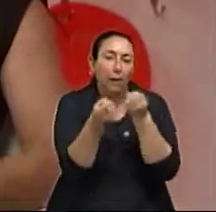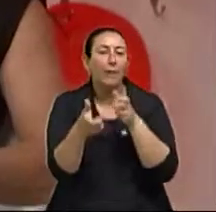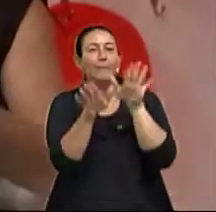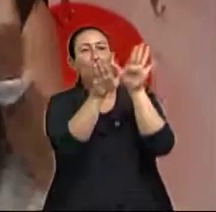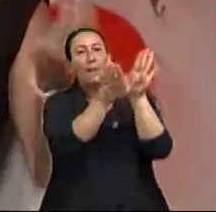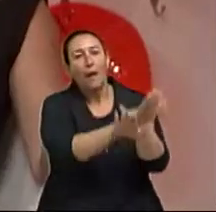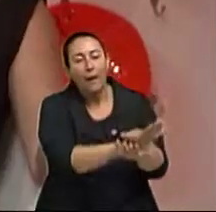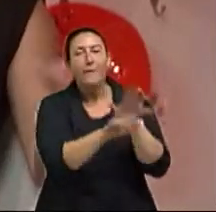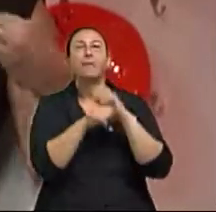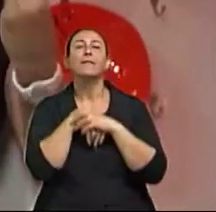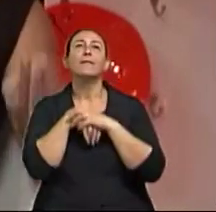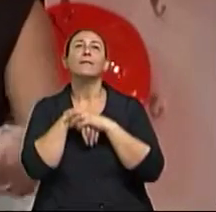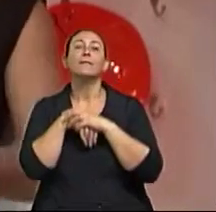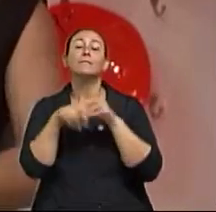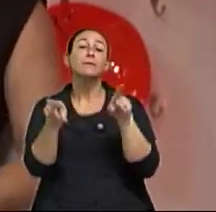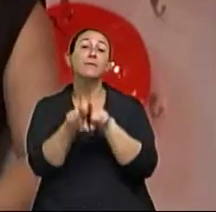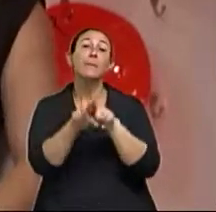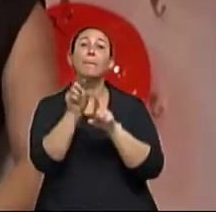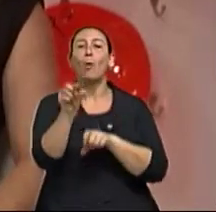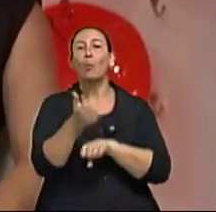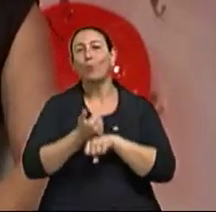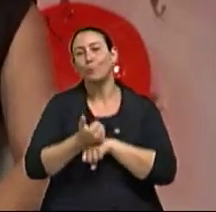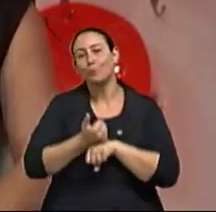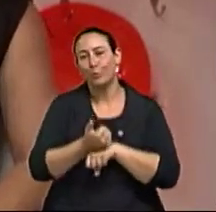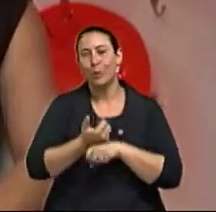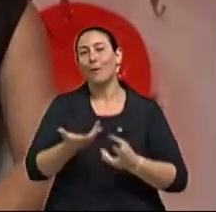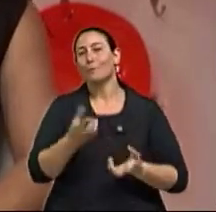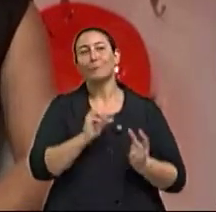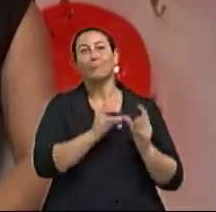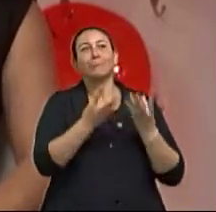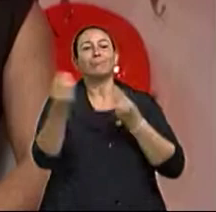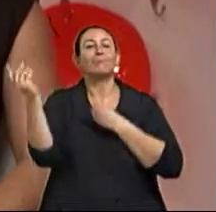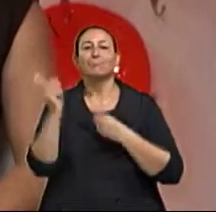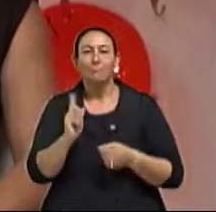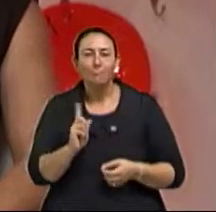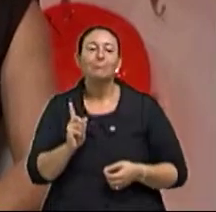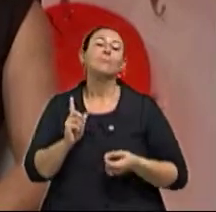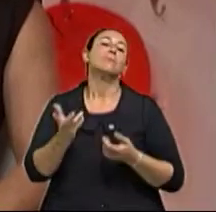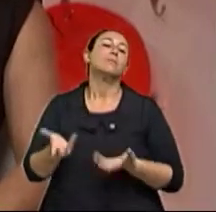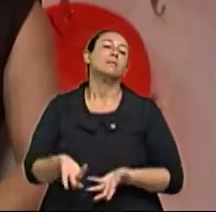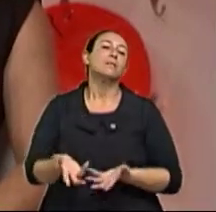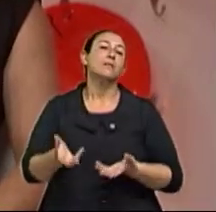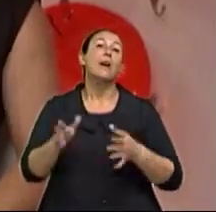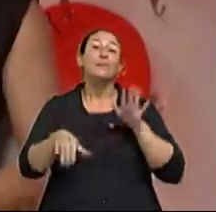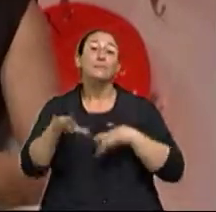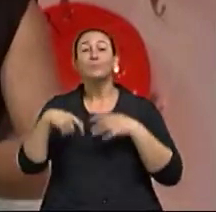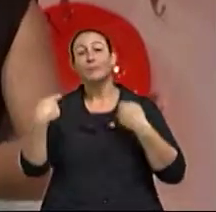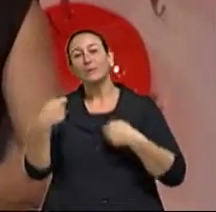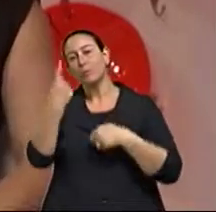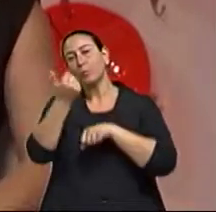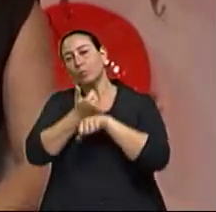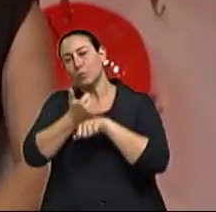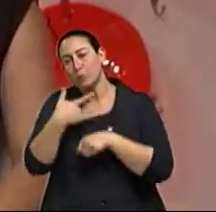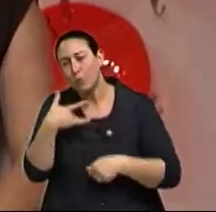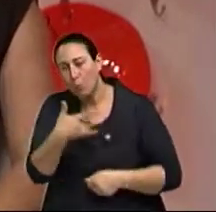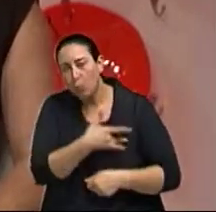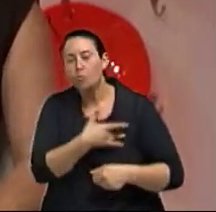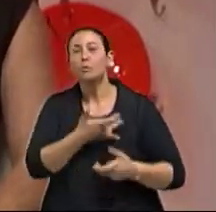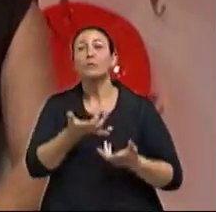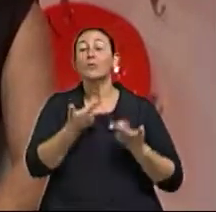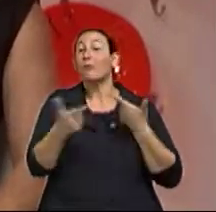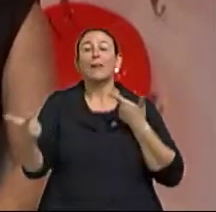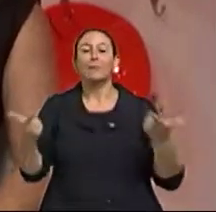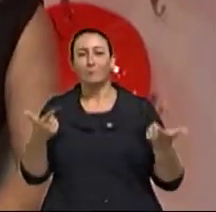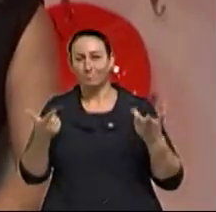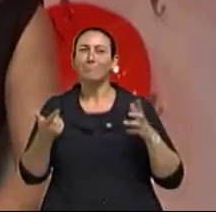Claro. Às vezes, eles têm poucos profissionais atuando, então, às vezes, precisa de um profissional de saúde, não tem. E